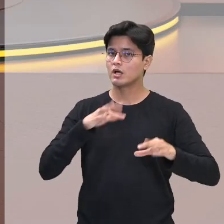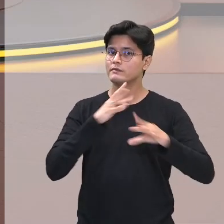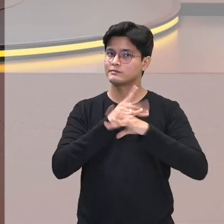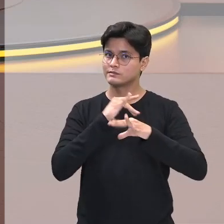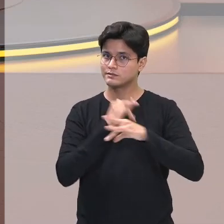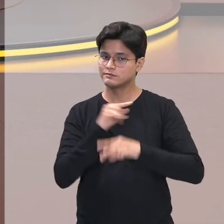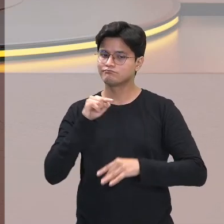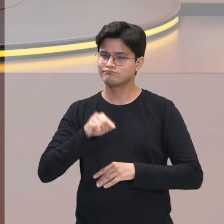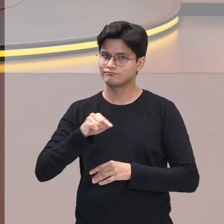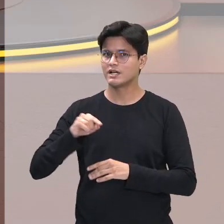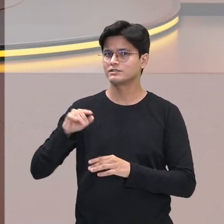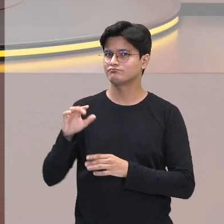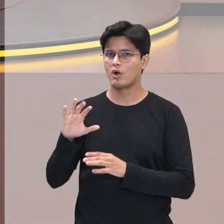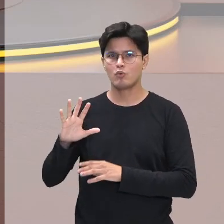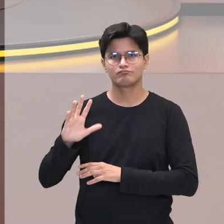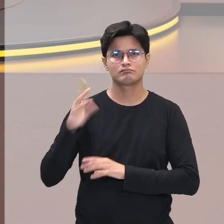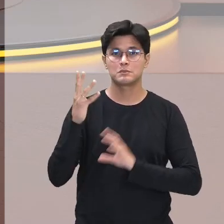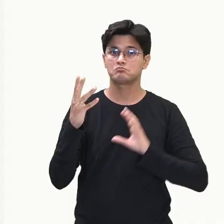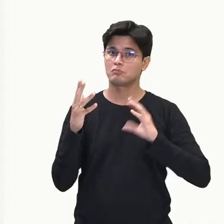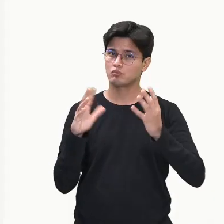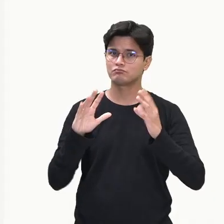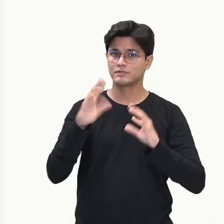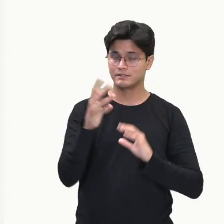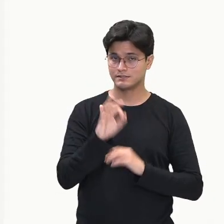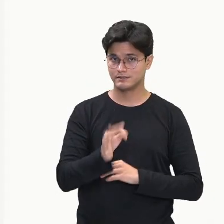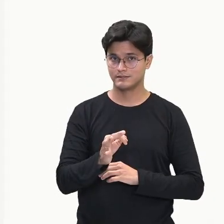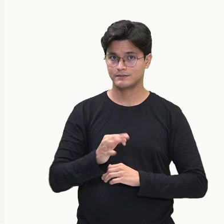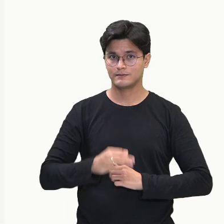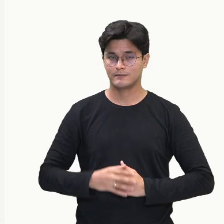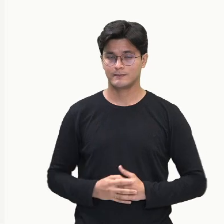coisas acontecem, não é isso? Vamos lá adiante.